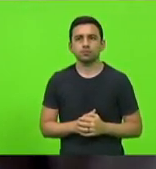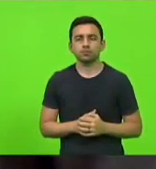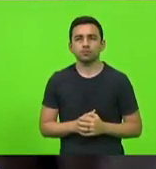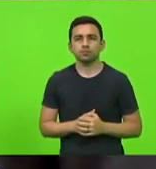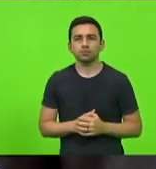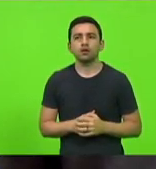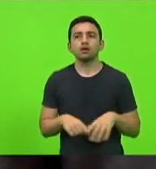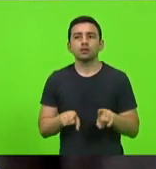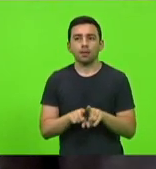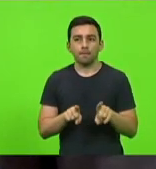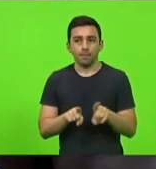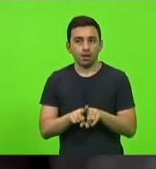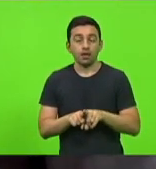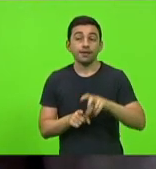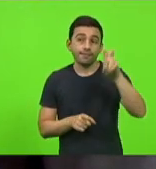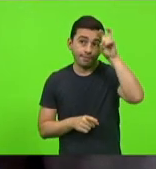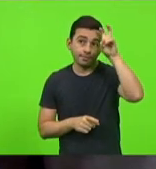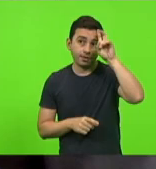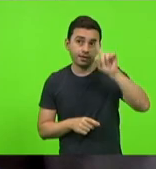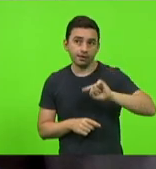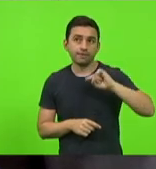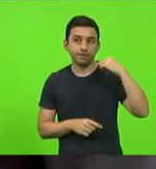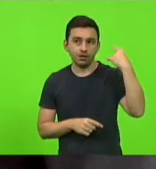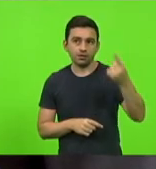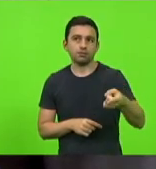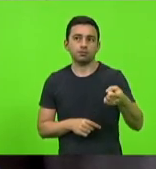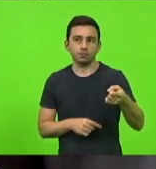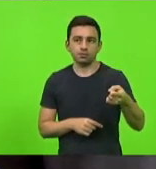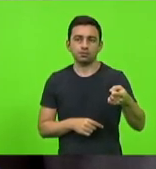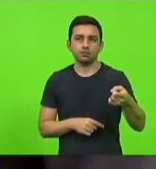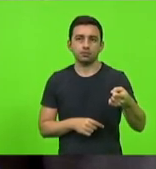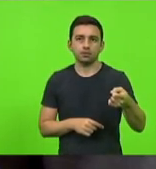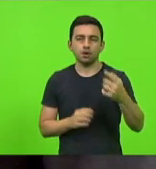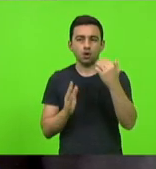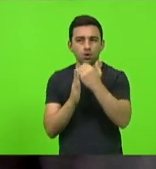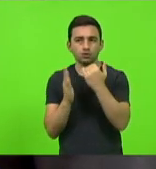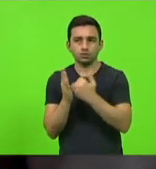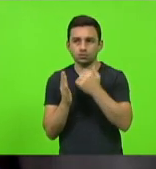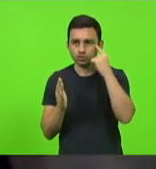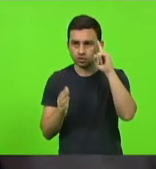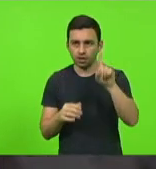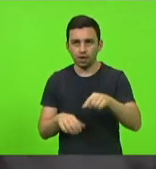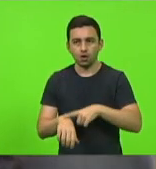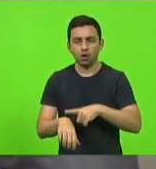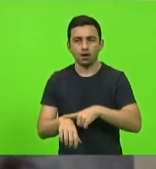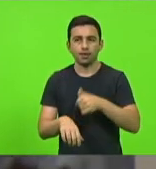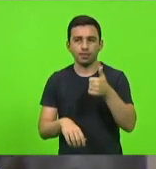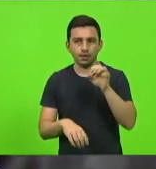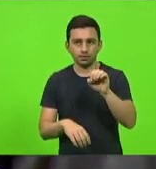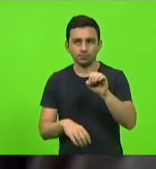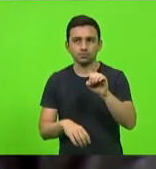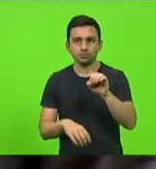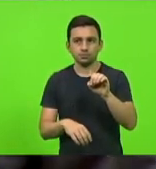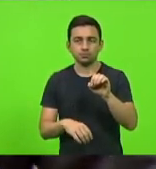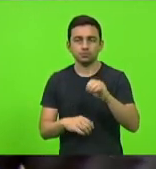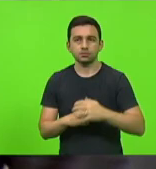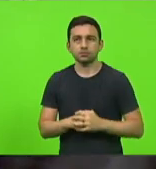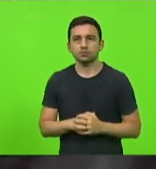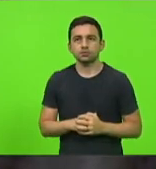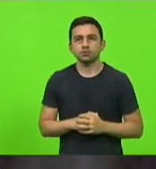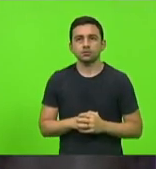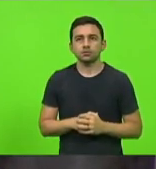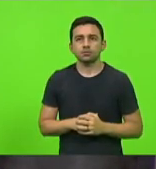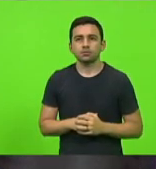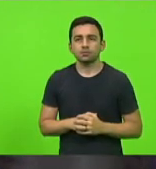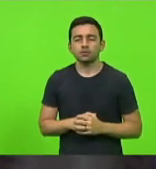e na quinta-feira da semana que vem. Ordem do dia iniciando às 10 horas, certo? E todas as